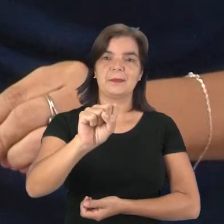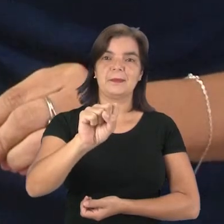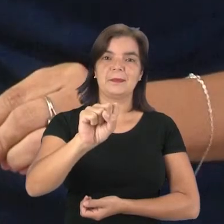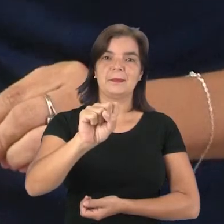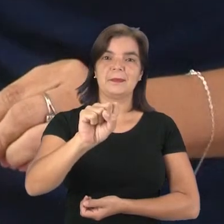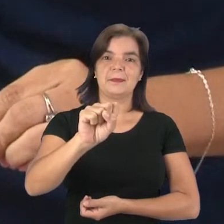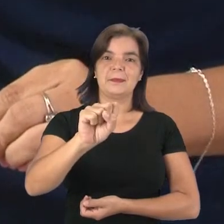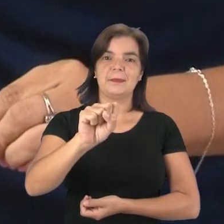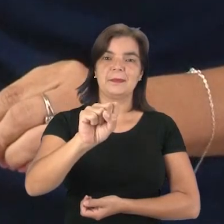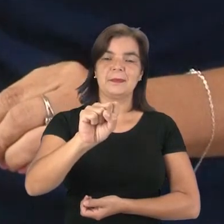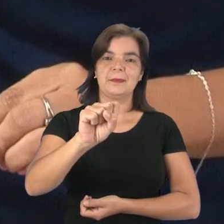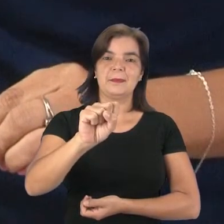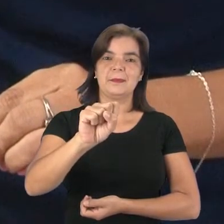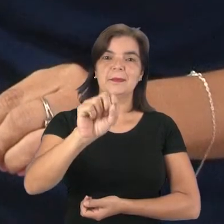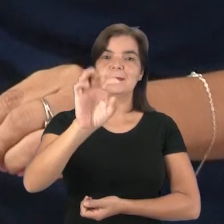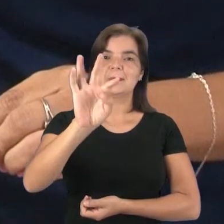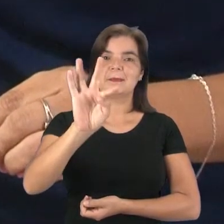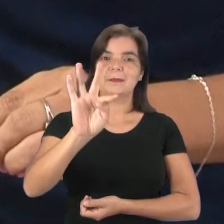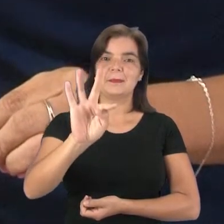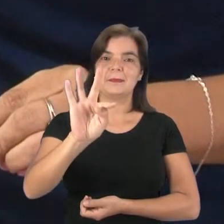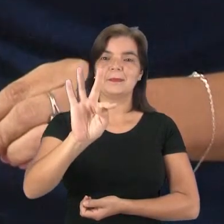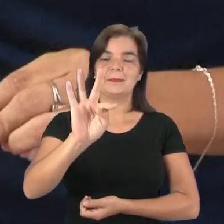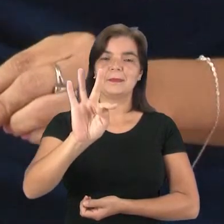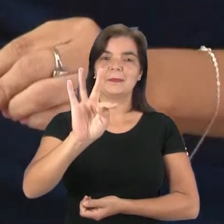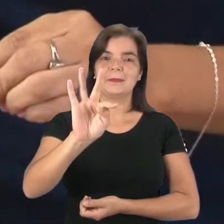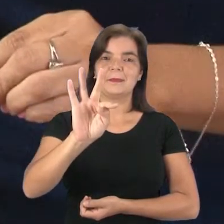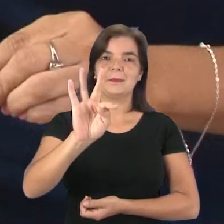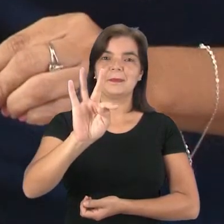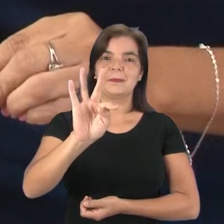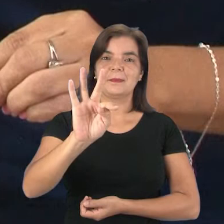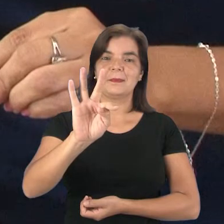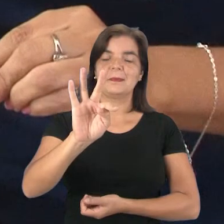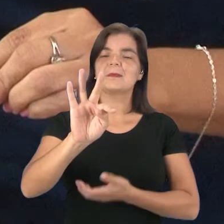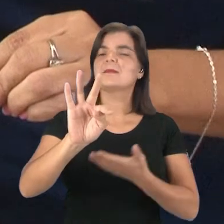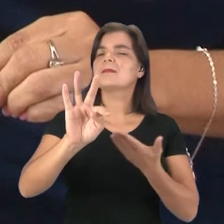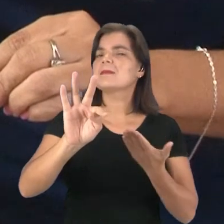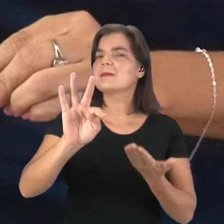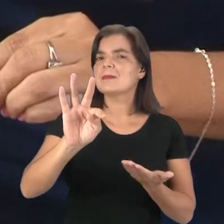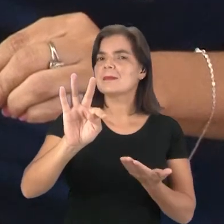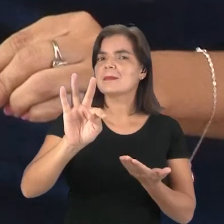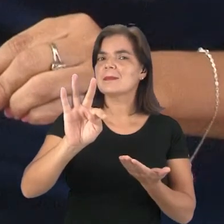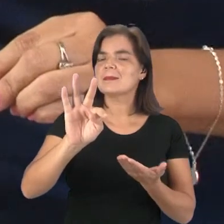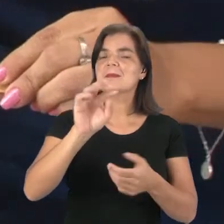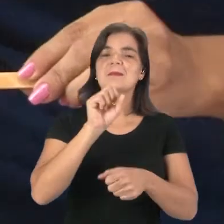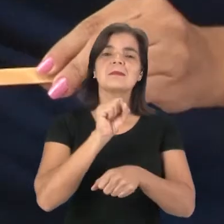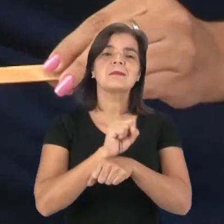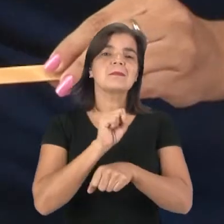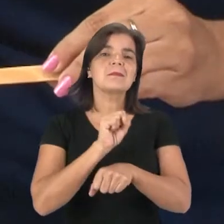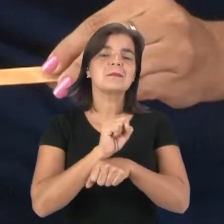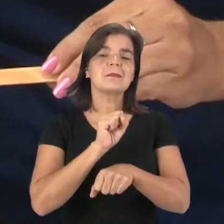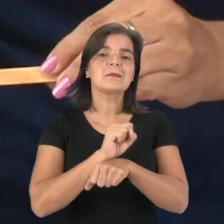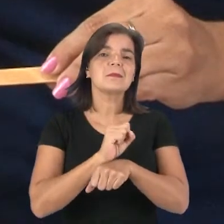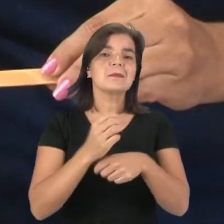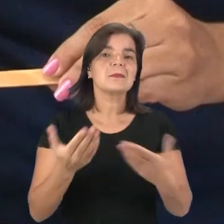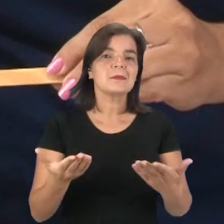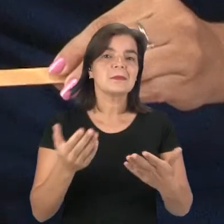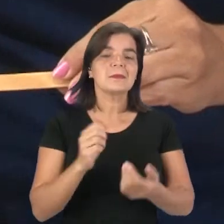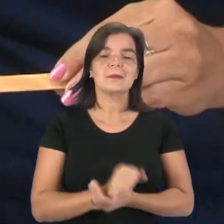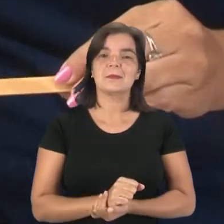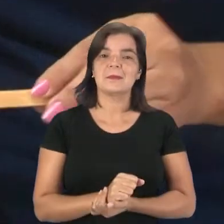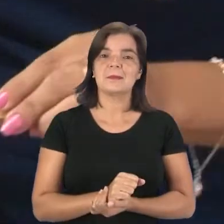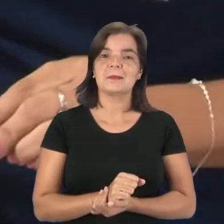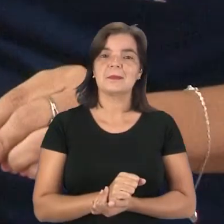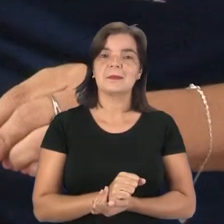RS a ter e aqui a Joaninha parou uma das joaninhas